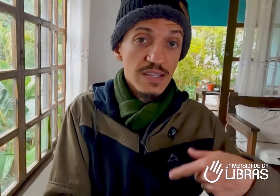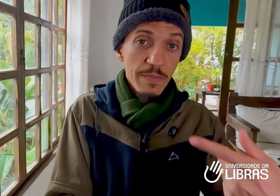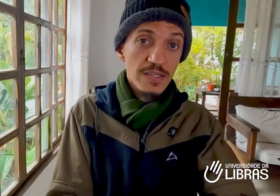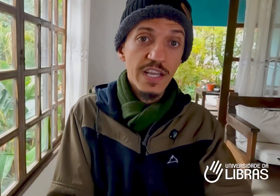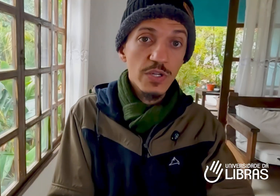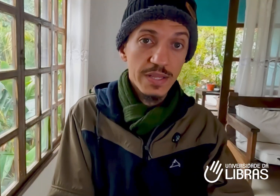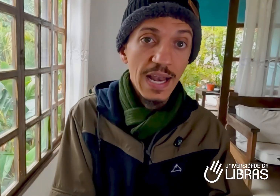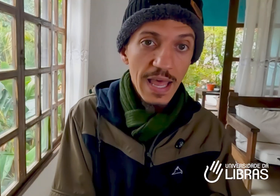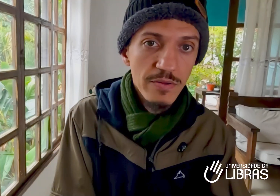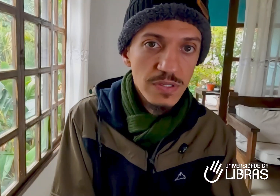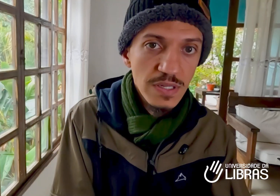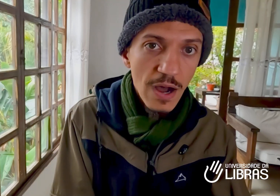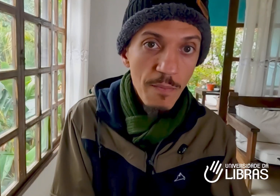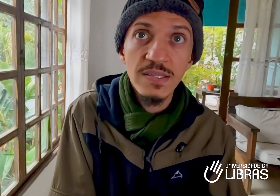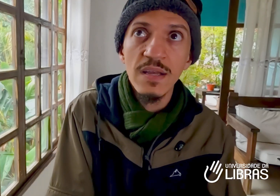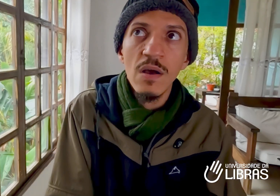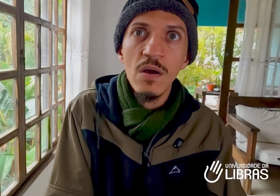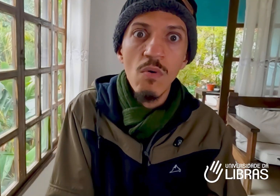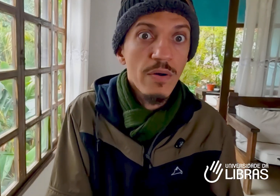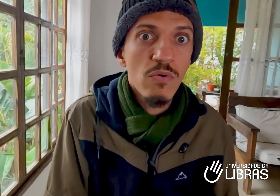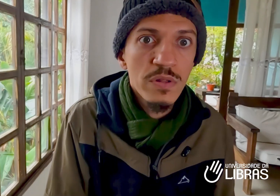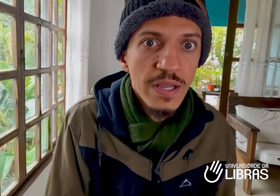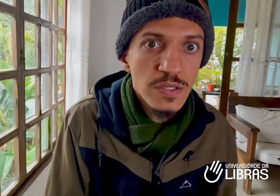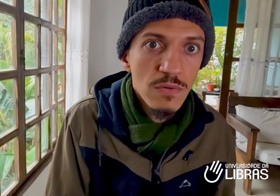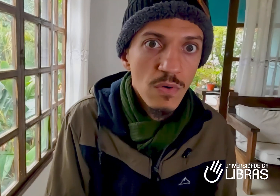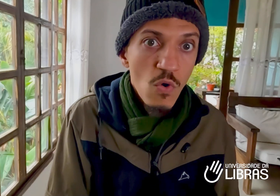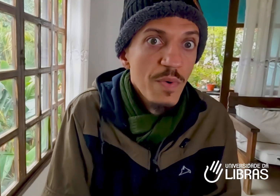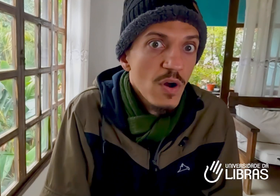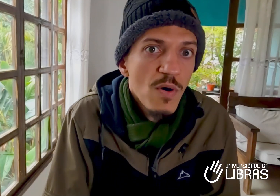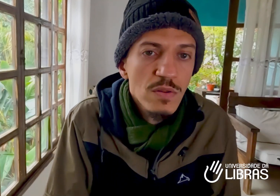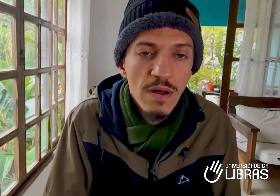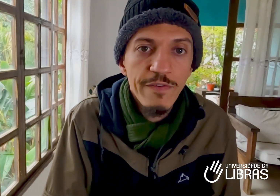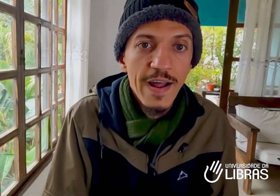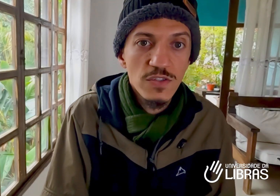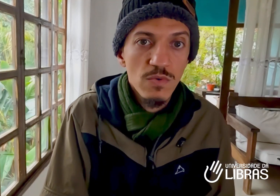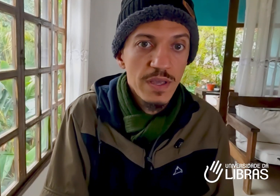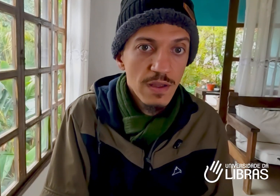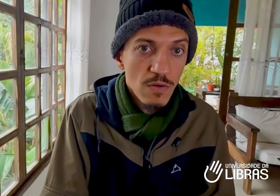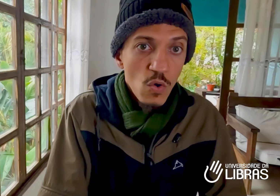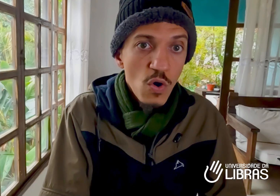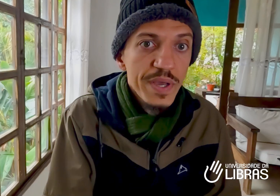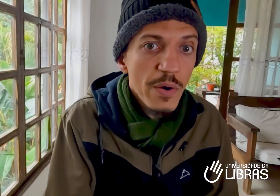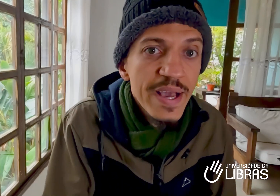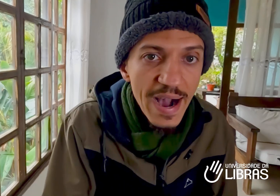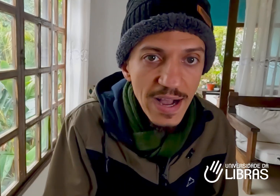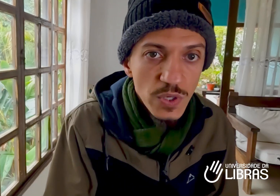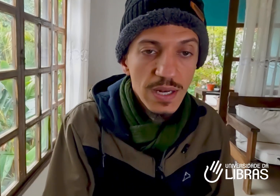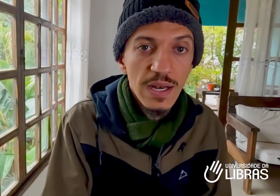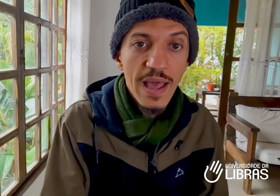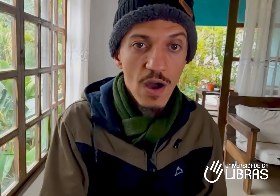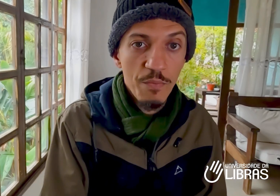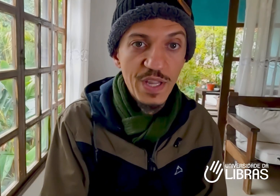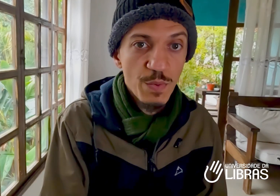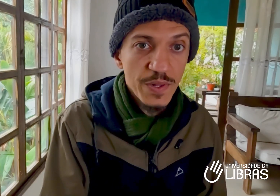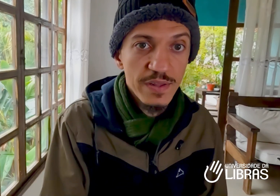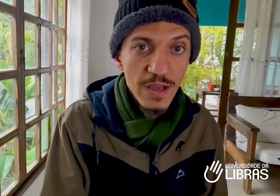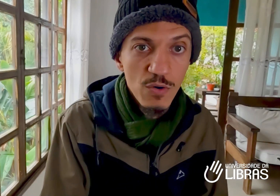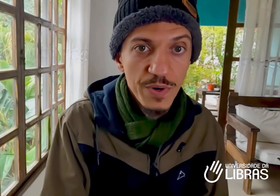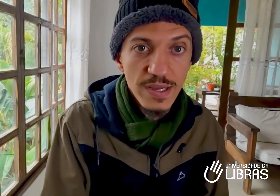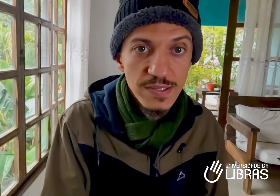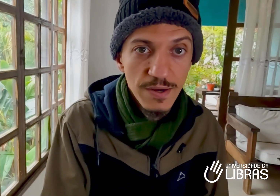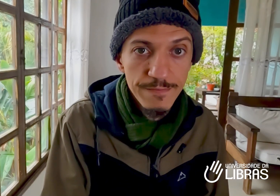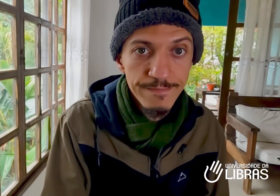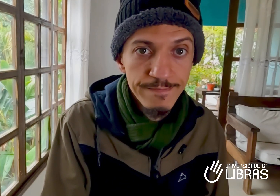vezes, na semana seguinte eu até lembro do sinal, mas qual que é o contexto? Como que eu monto uma frase com aquilo? Como que eu encaixo aquilo ali realmente para poder ter